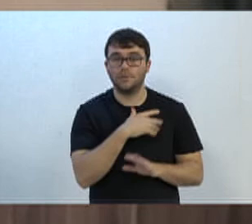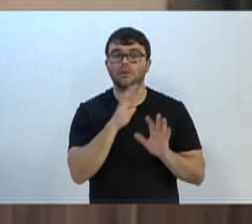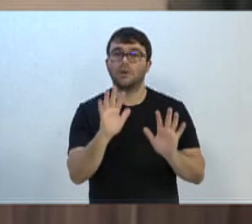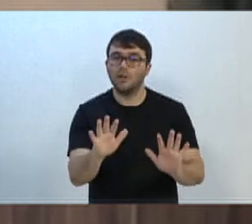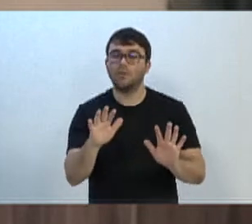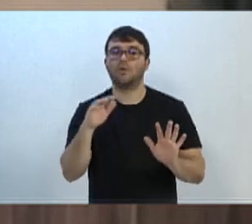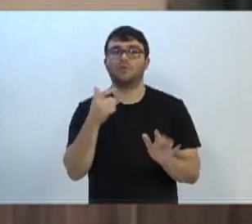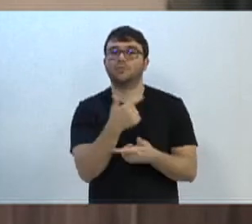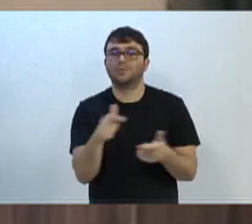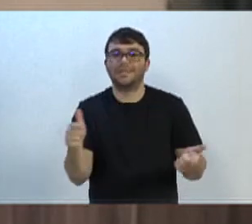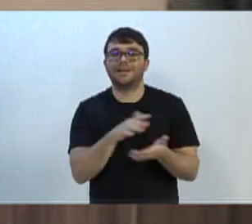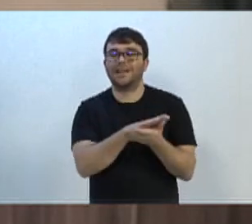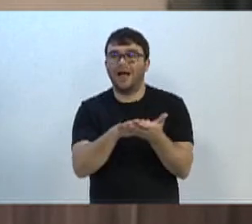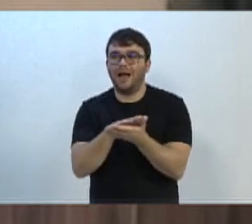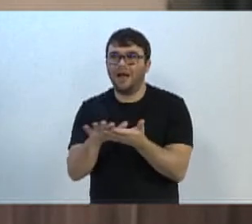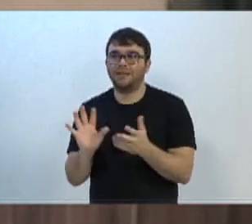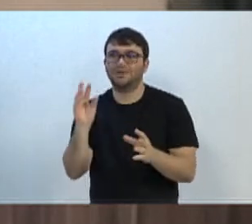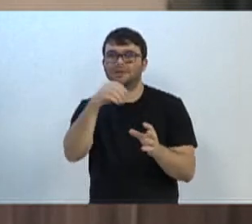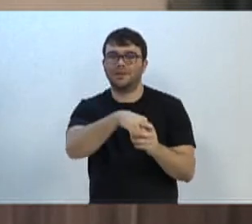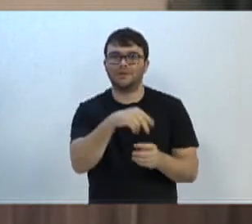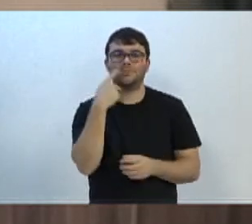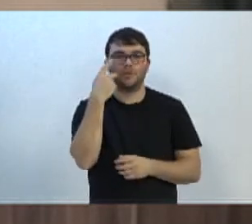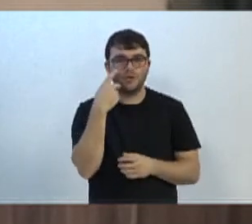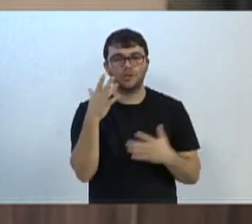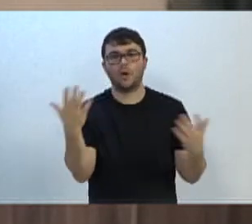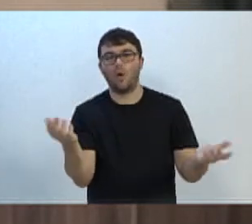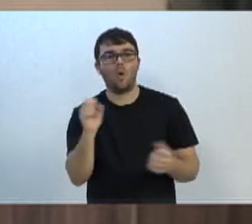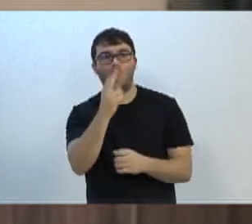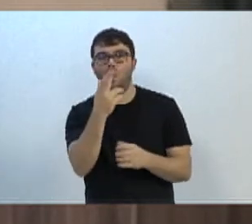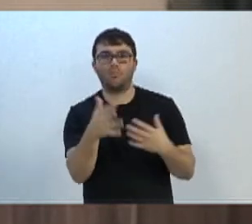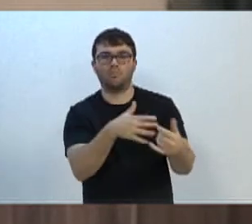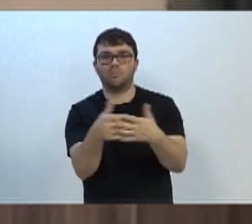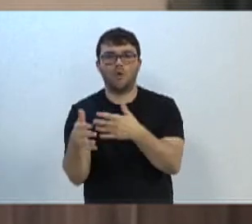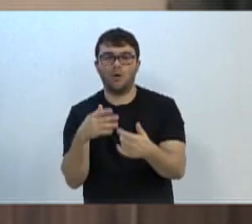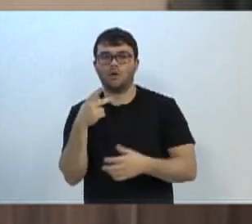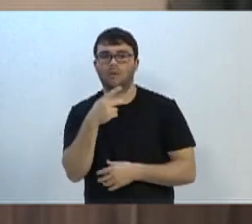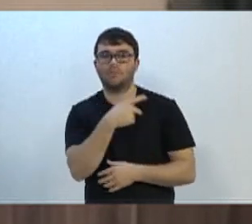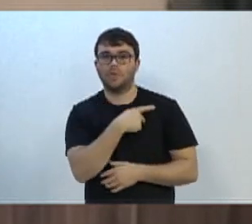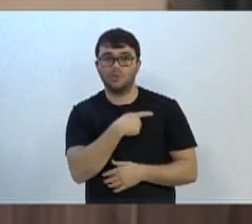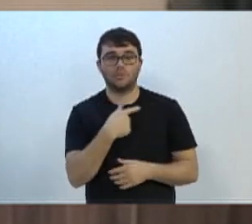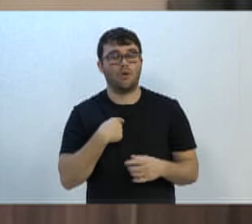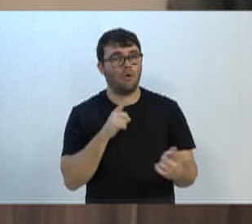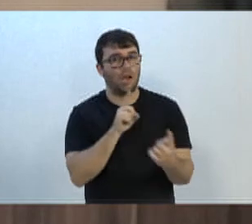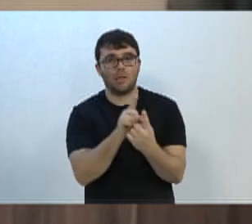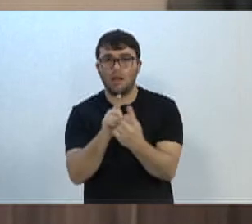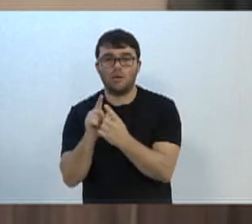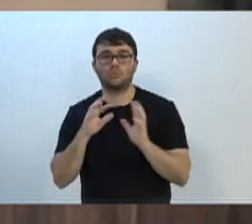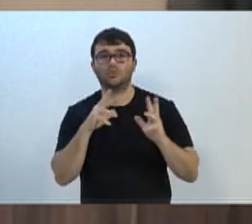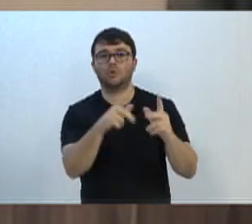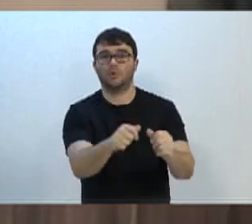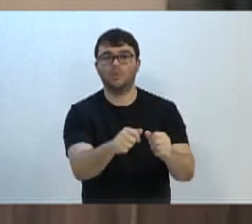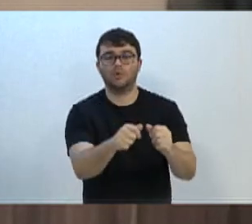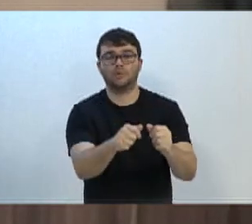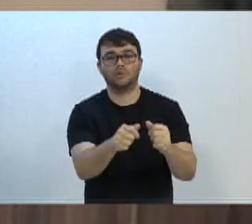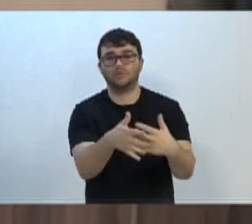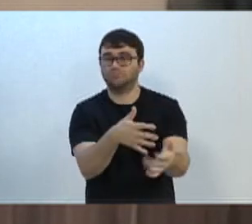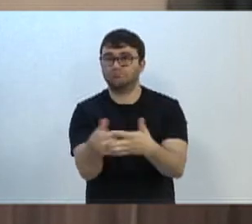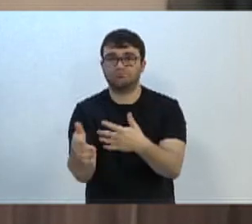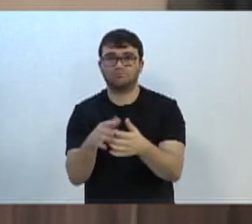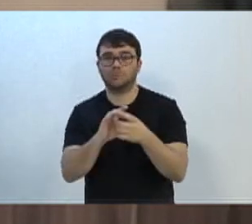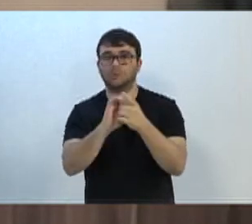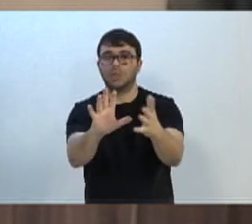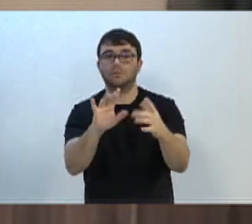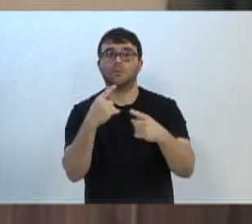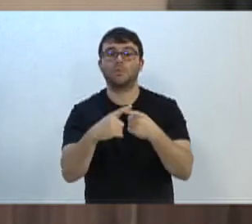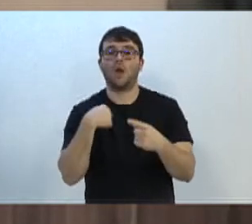não tem nenhum demérito para quem é da política seja o partido que for atendo a todos de modo geral indiscitamente porque